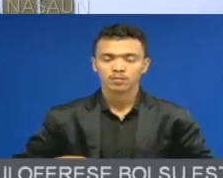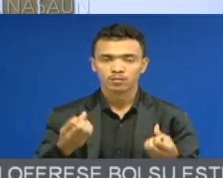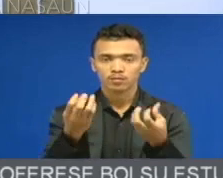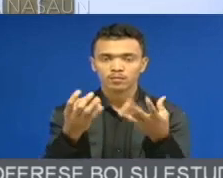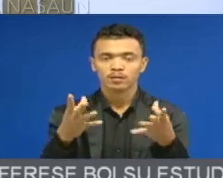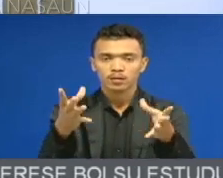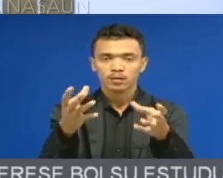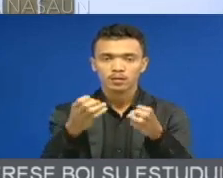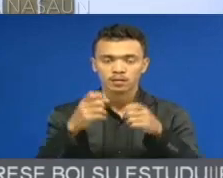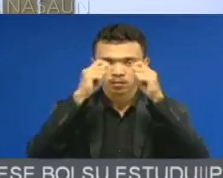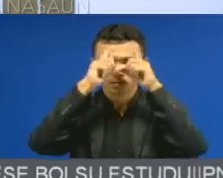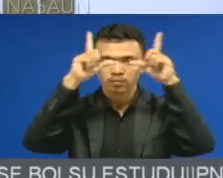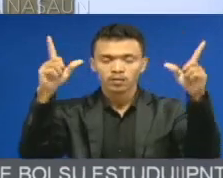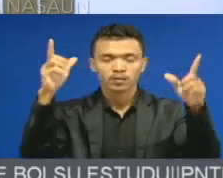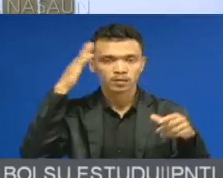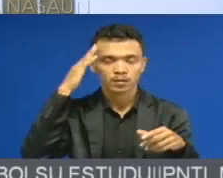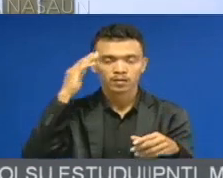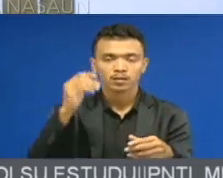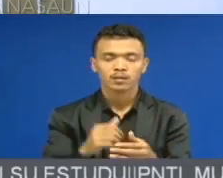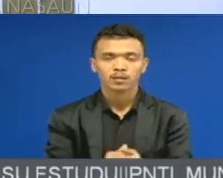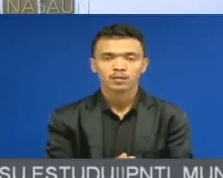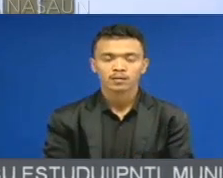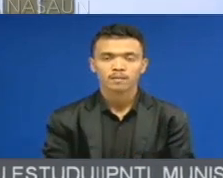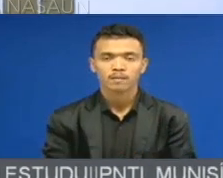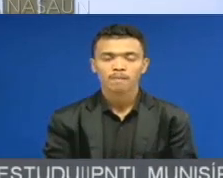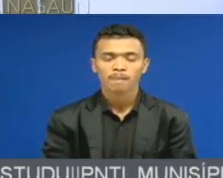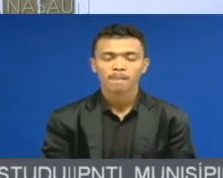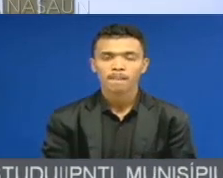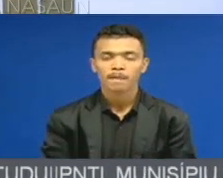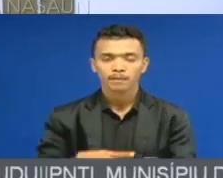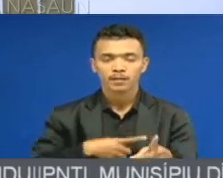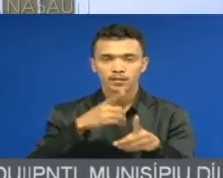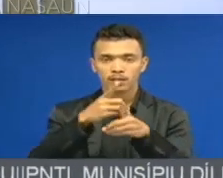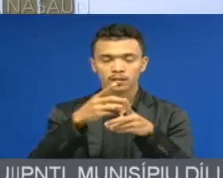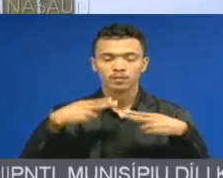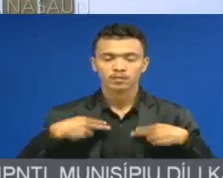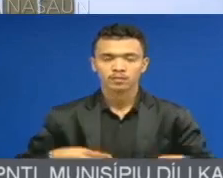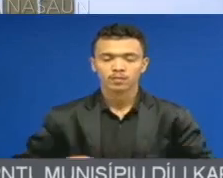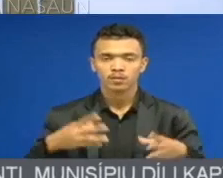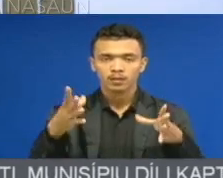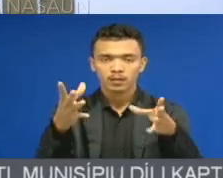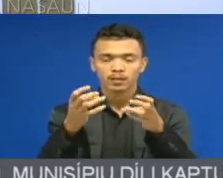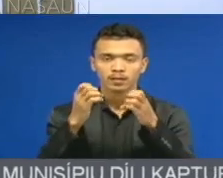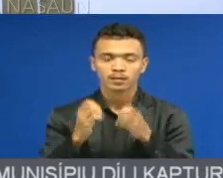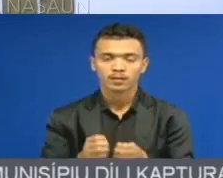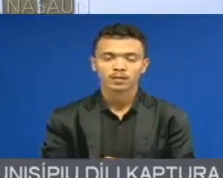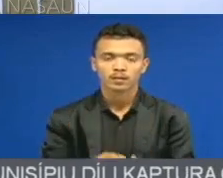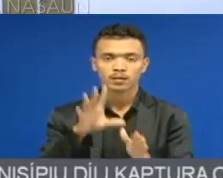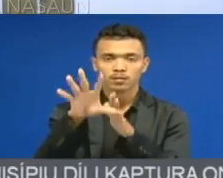kata Timor Leste mos ia experiência kono ba ditadura uta ulu ki ditadura ia violação de direitos humanos ni hakara kma ne atu bele